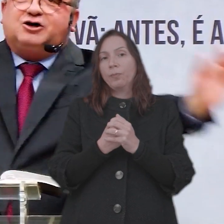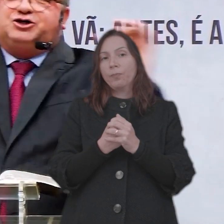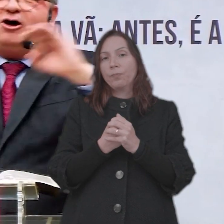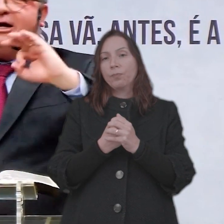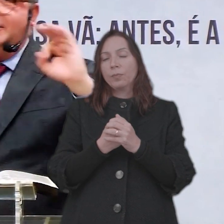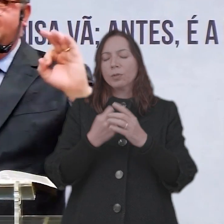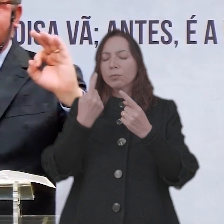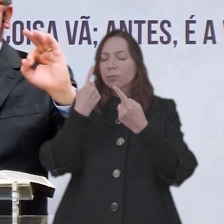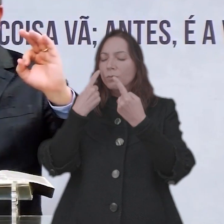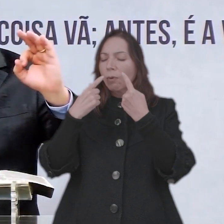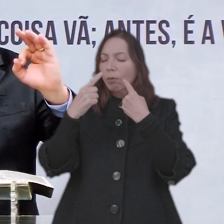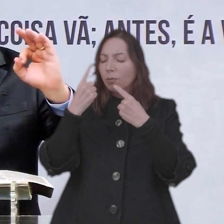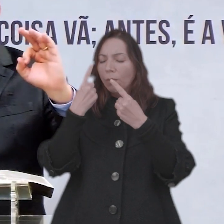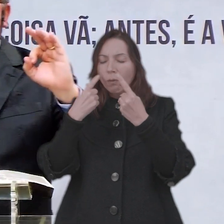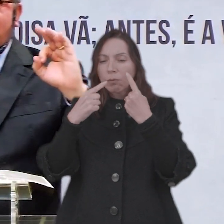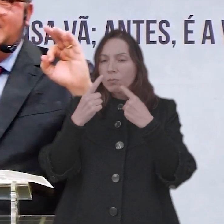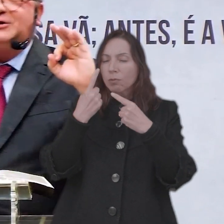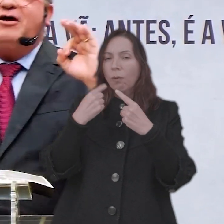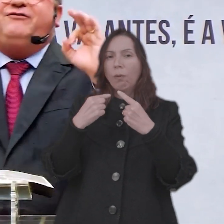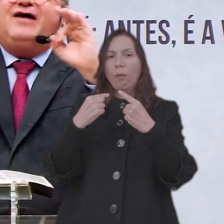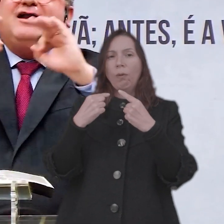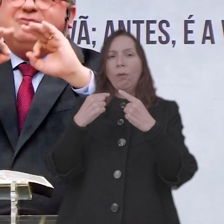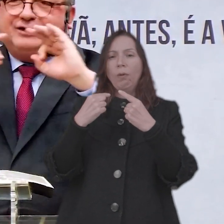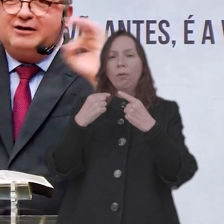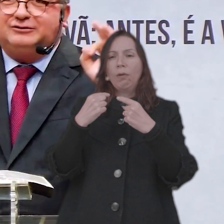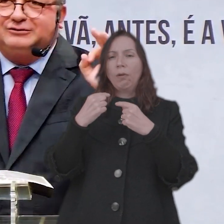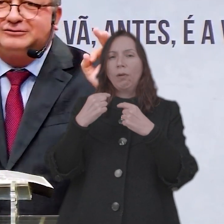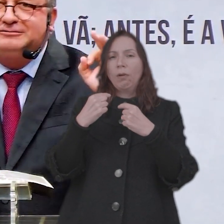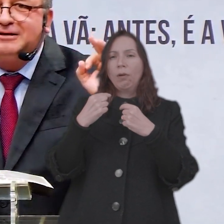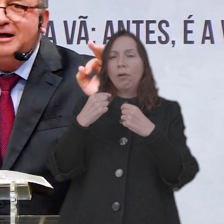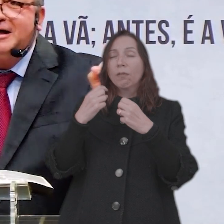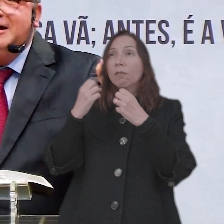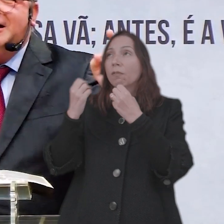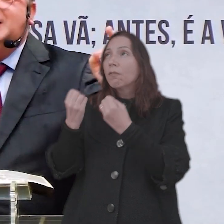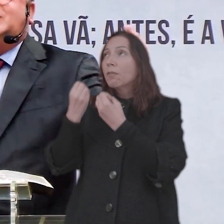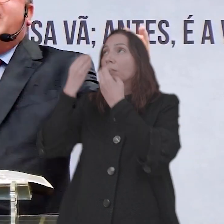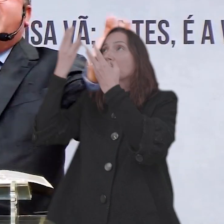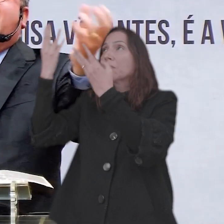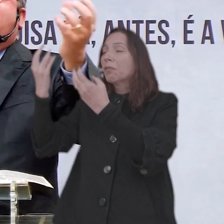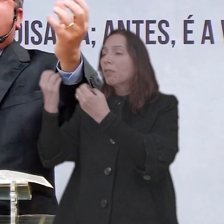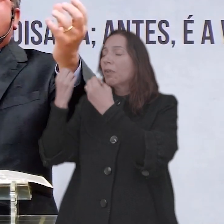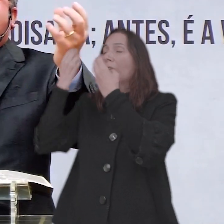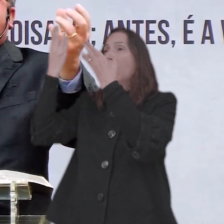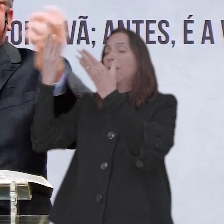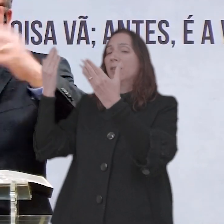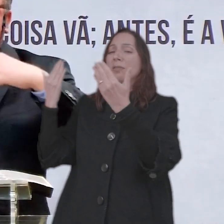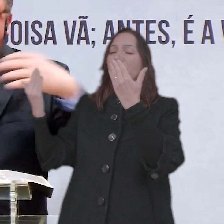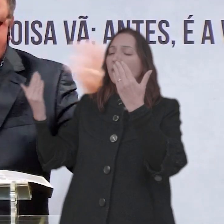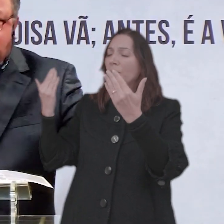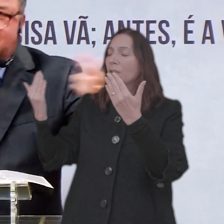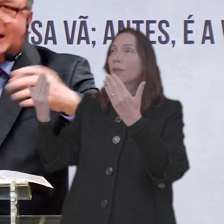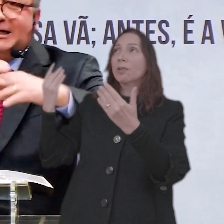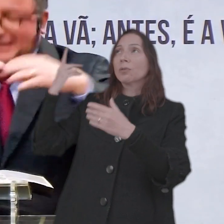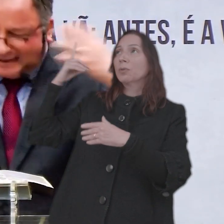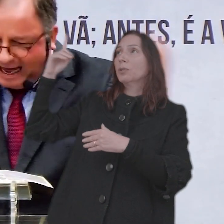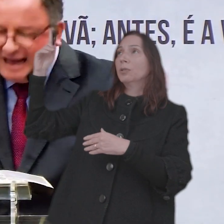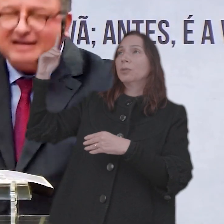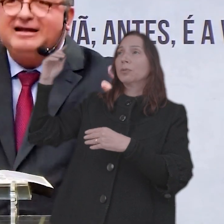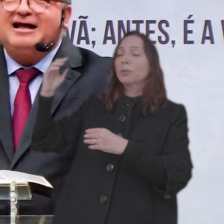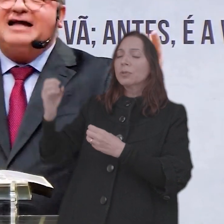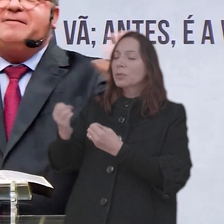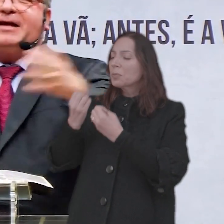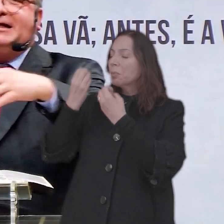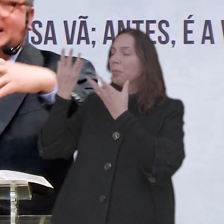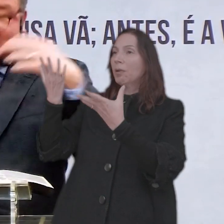ele só chora, ele só fala com Deus, ele só expressa para Deus como é que ele